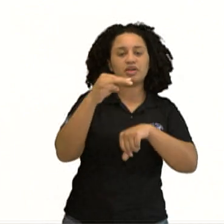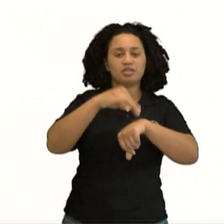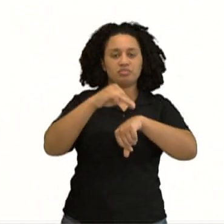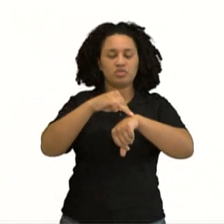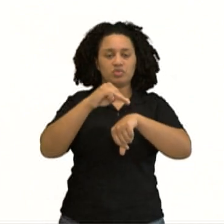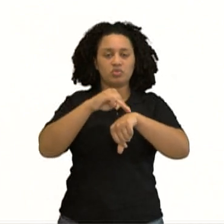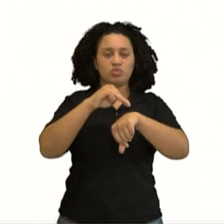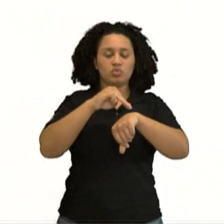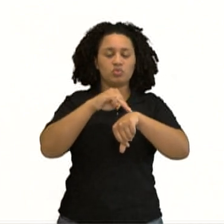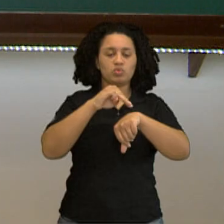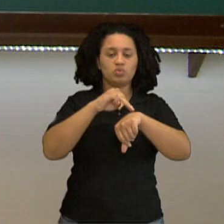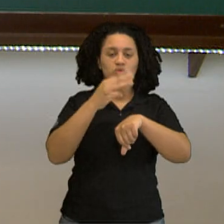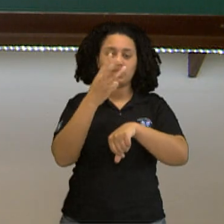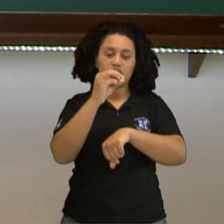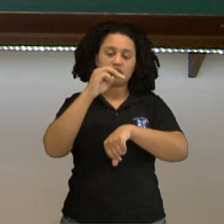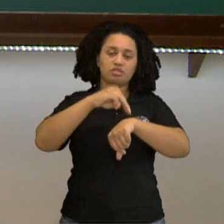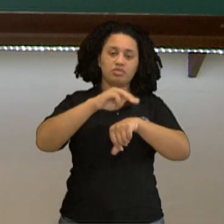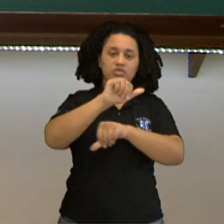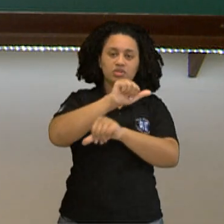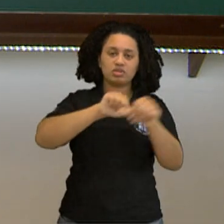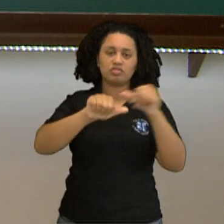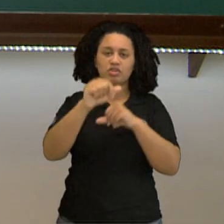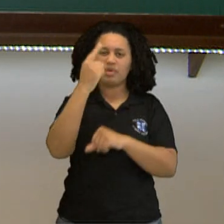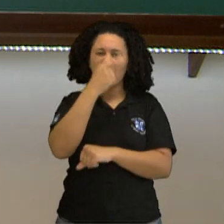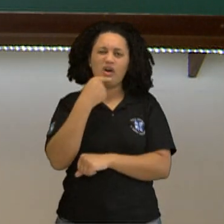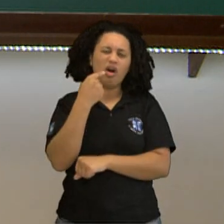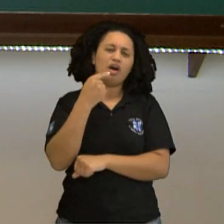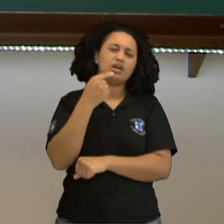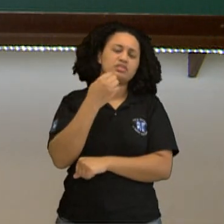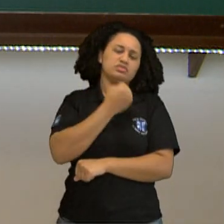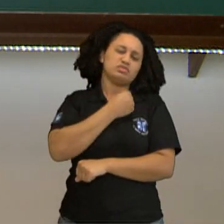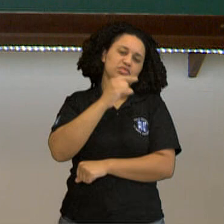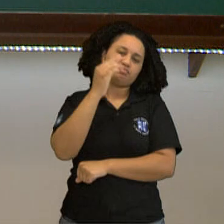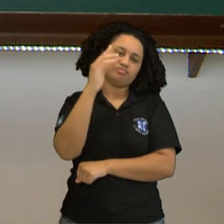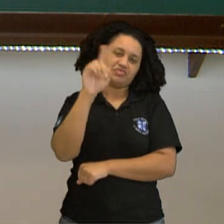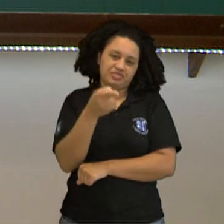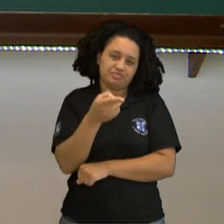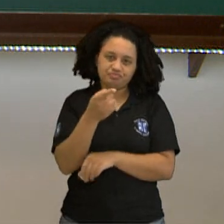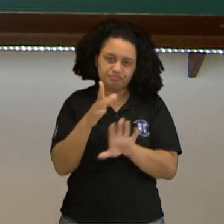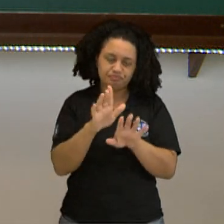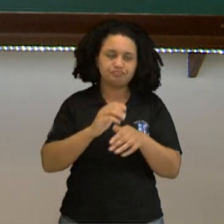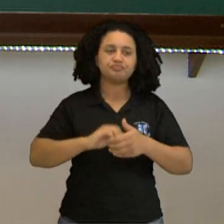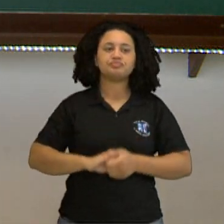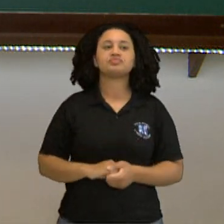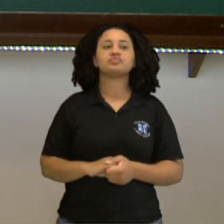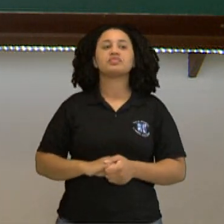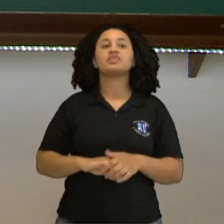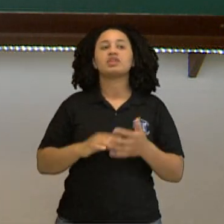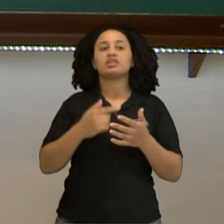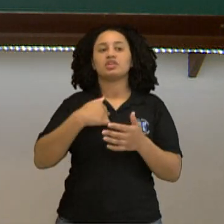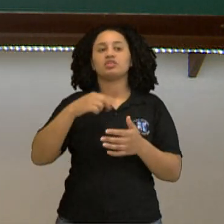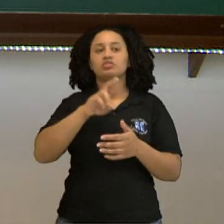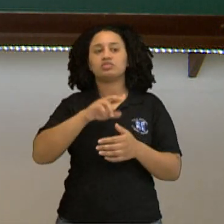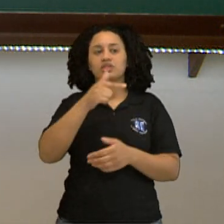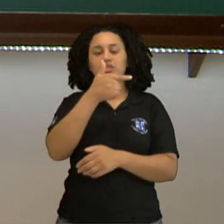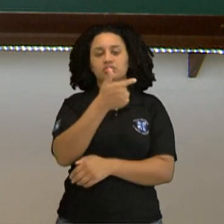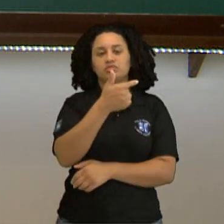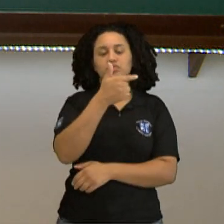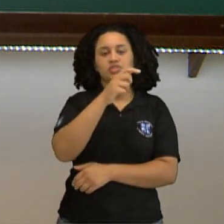para 30 minutos para hora. Não vai dar número quebrado, grandes coisas assim, certo? E eu vou utilizar o deslocamento